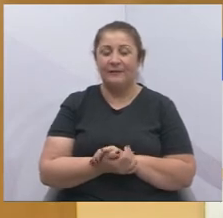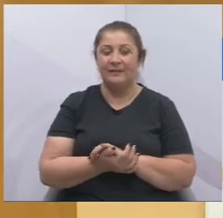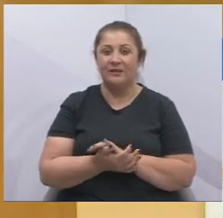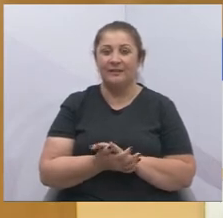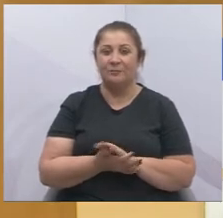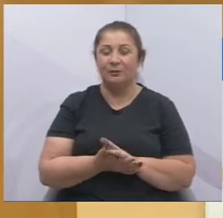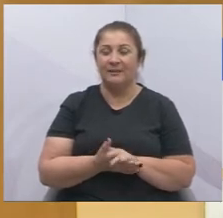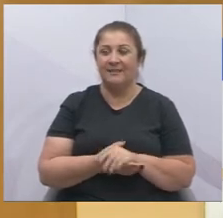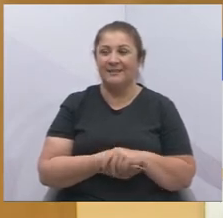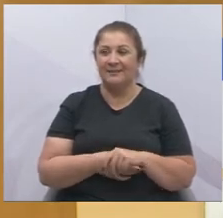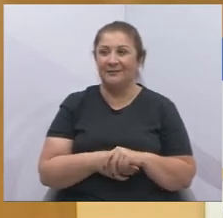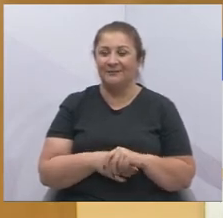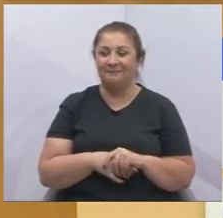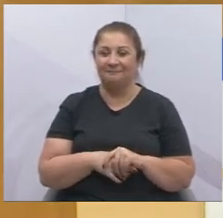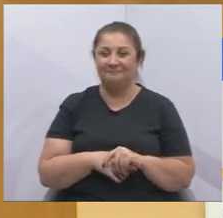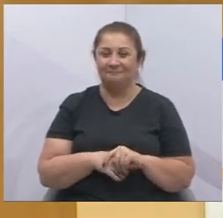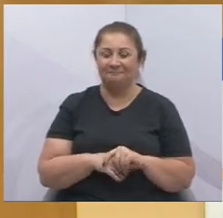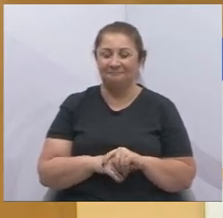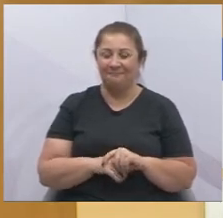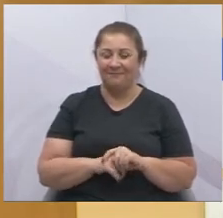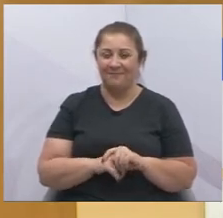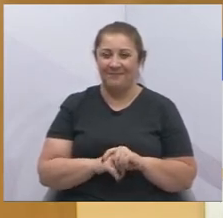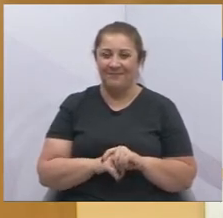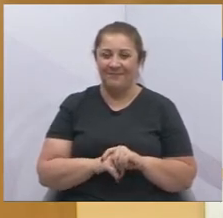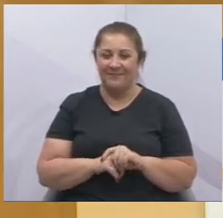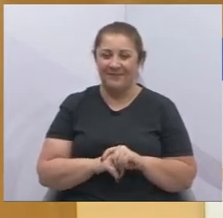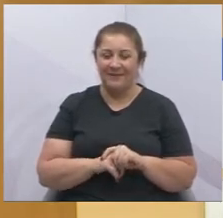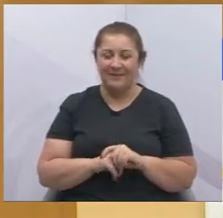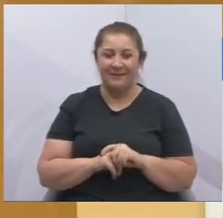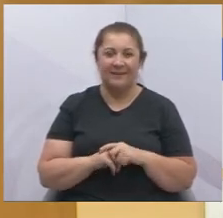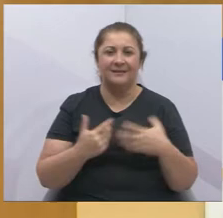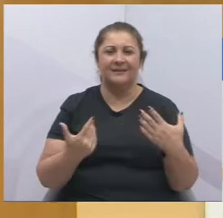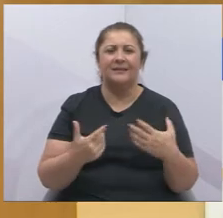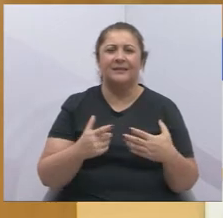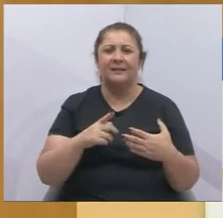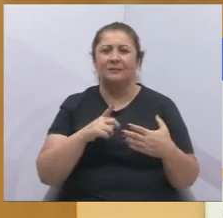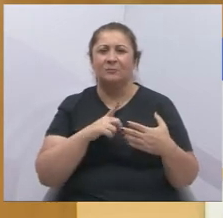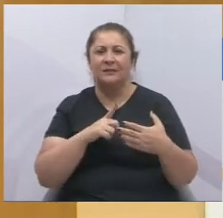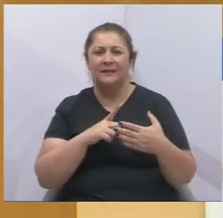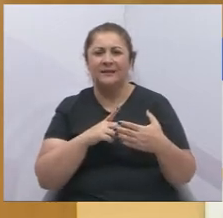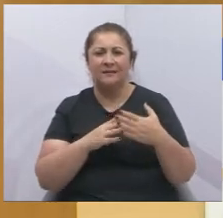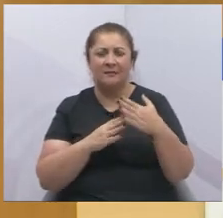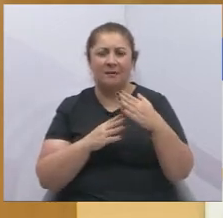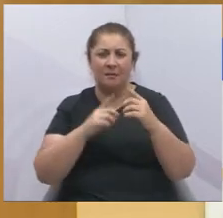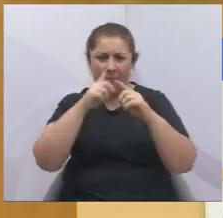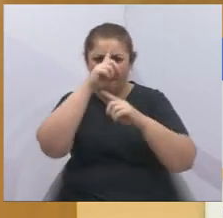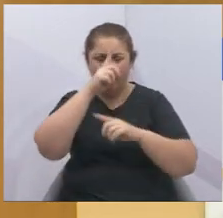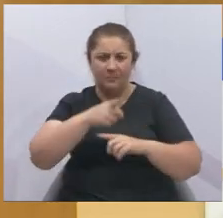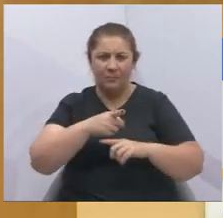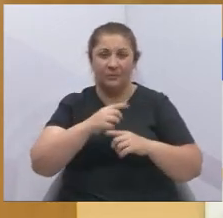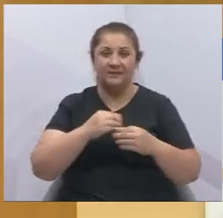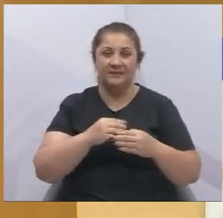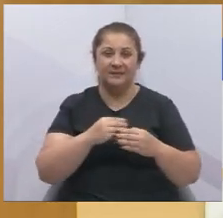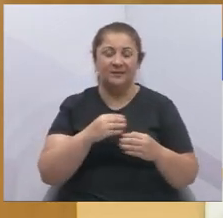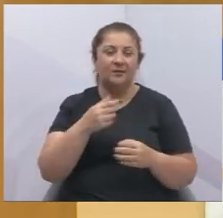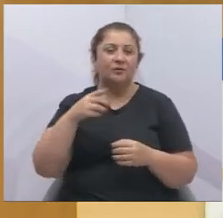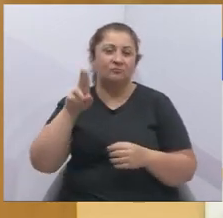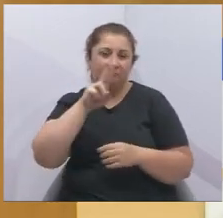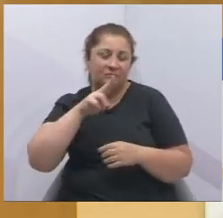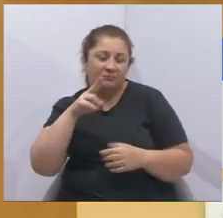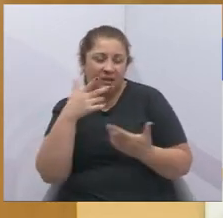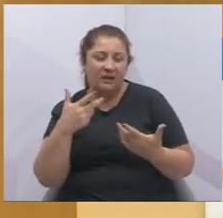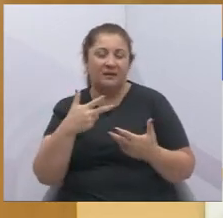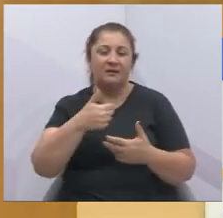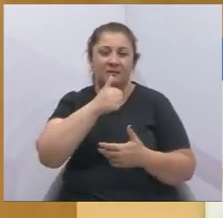calçadas. O projeto de lei condiciona a refletida restrição a um perímetro de até 100 metros de adegas e estabelecimentos